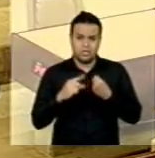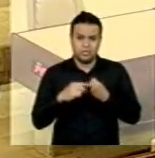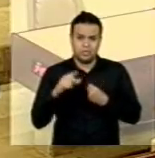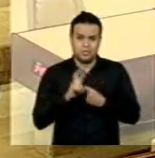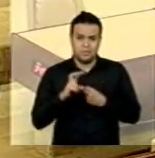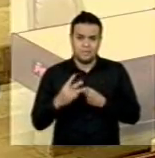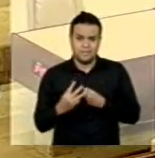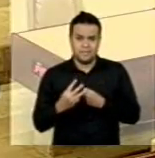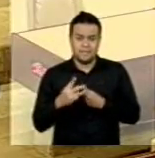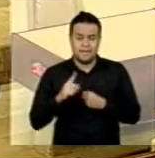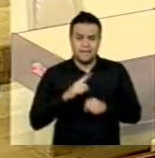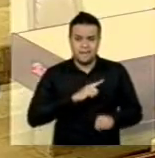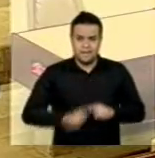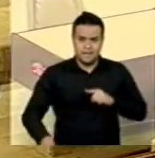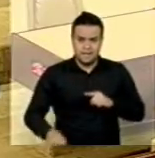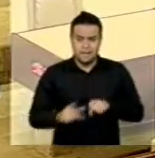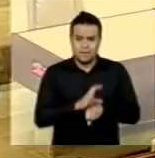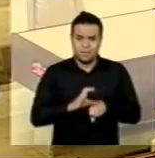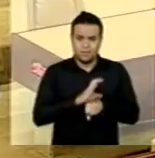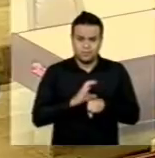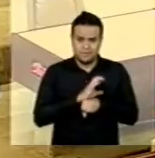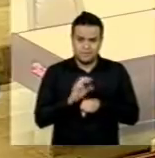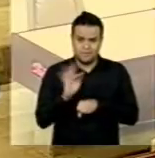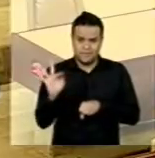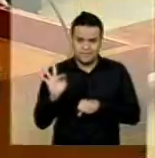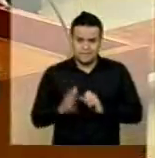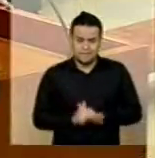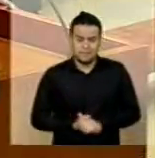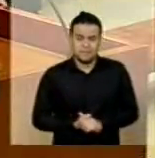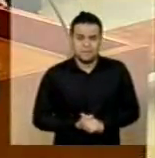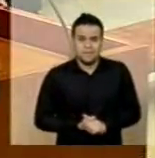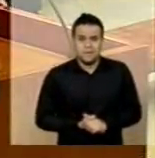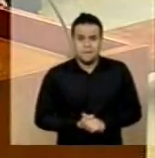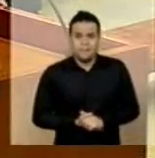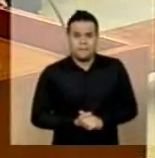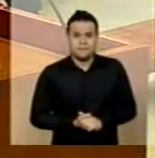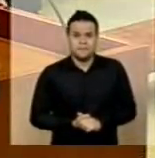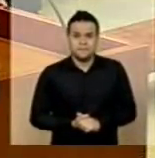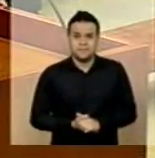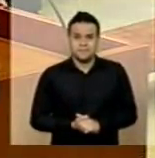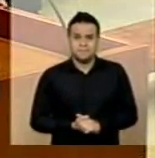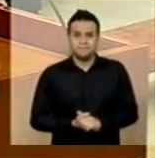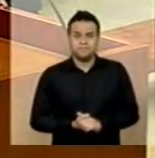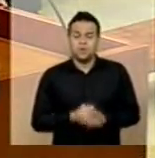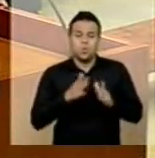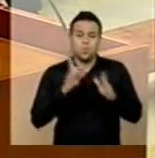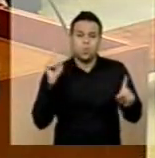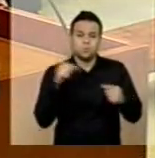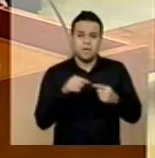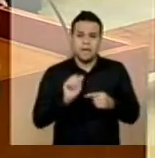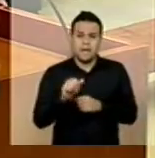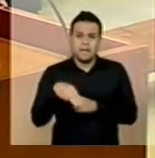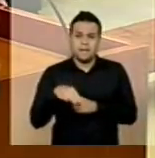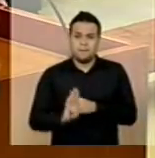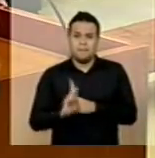de reprodução vedada pela Constituição Federal. Antes de concluir, mais uma palavra, já que um dos objetivos da MB é a